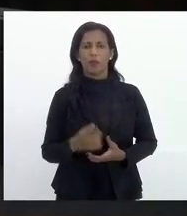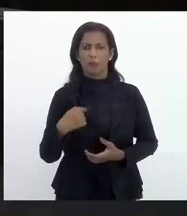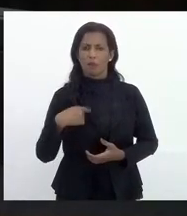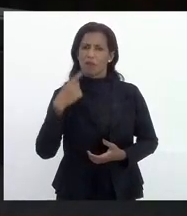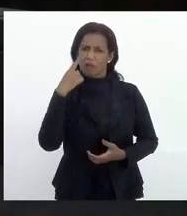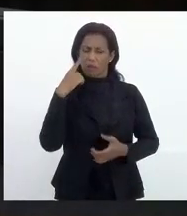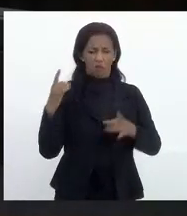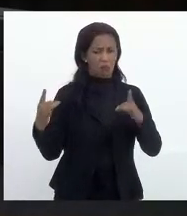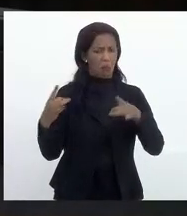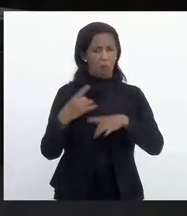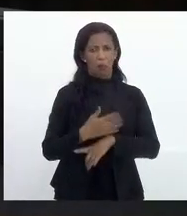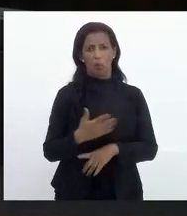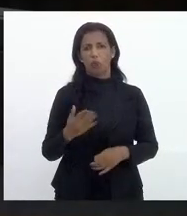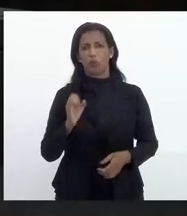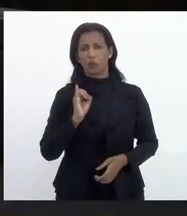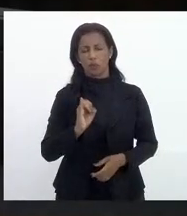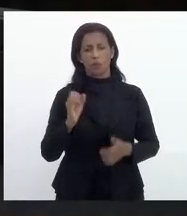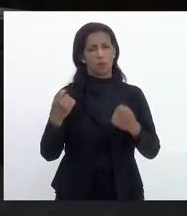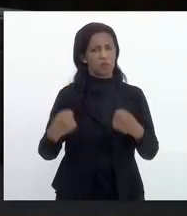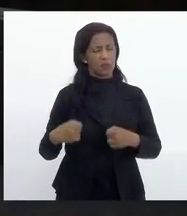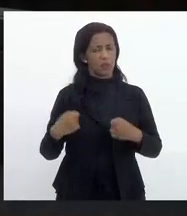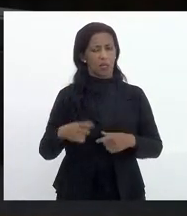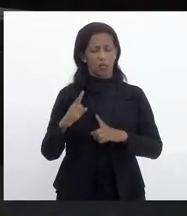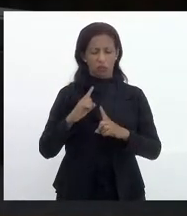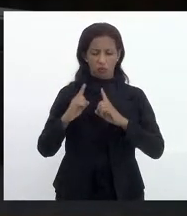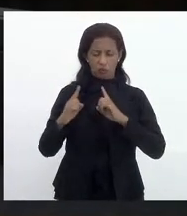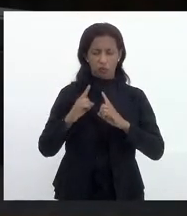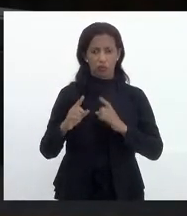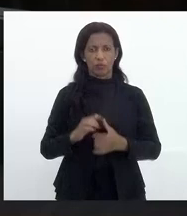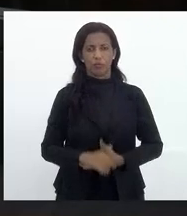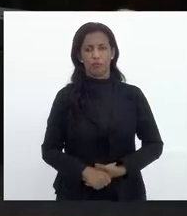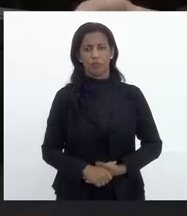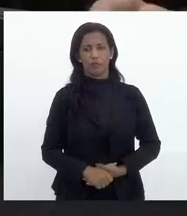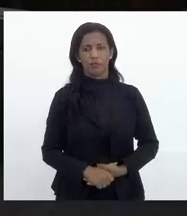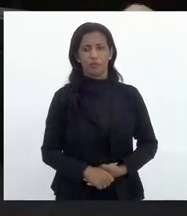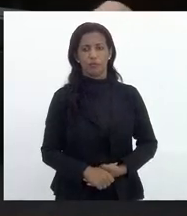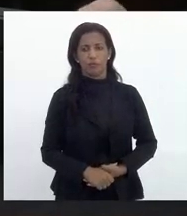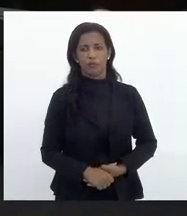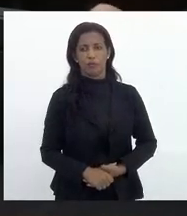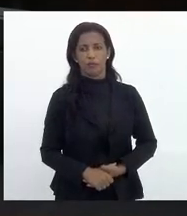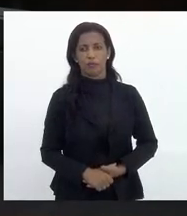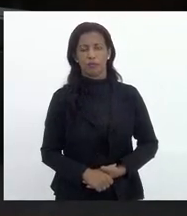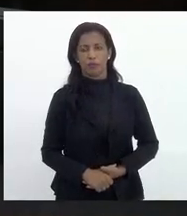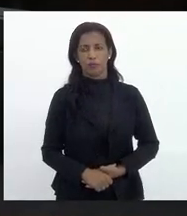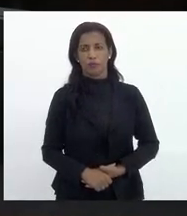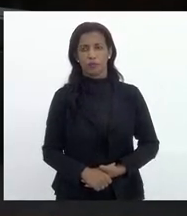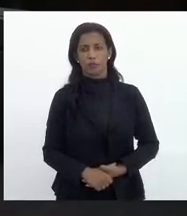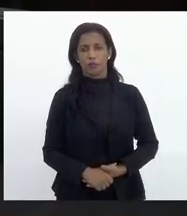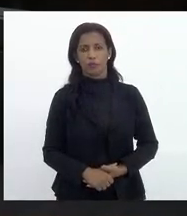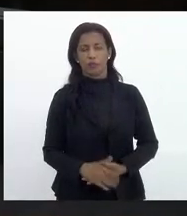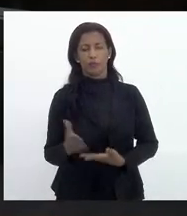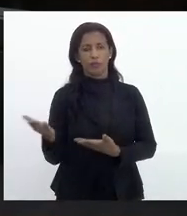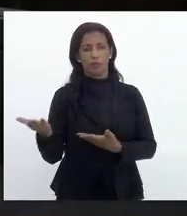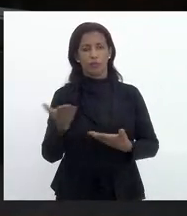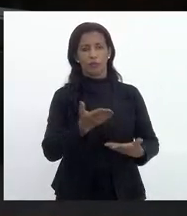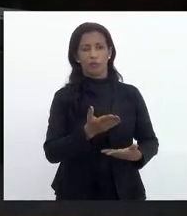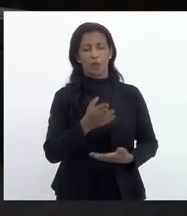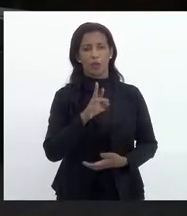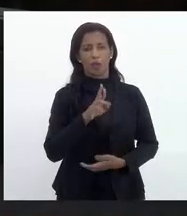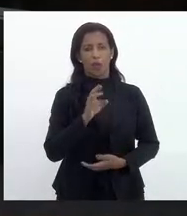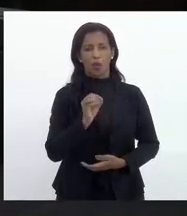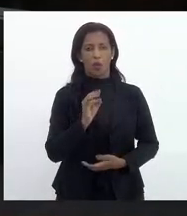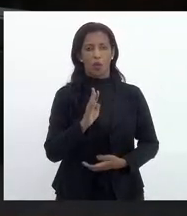eu vou ficar sempre à disposição de vocês como sempre tive a gente discutir Obrigado secretário passar a palavra para o